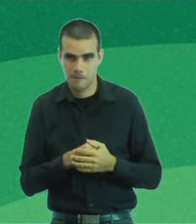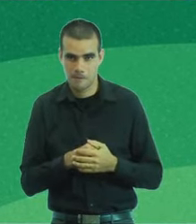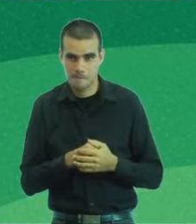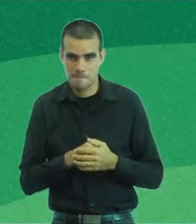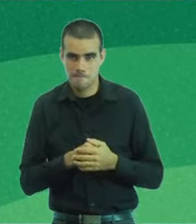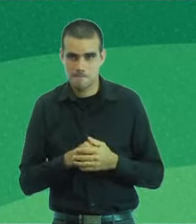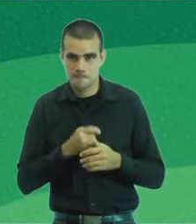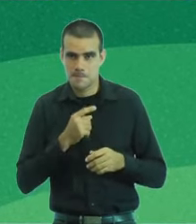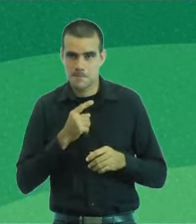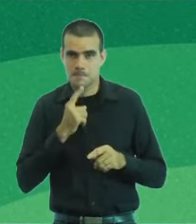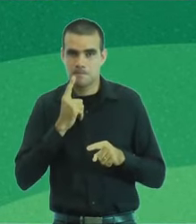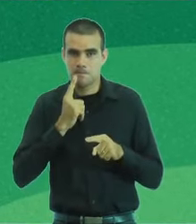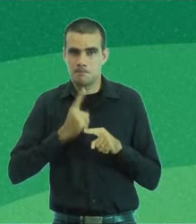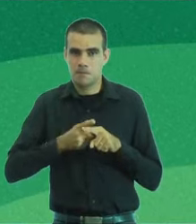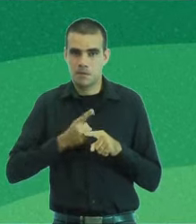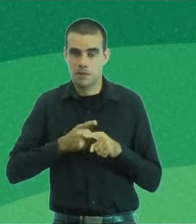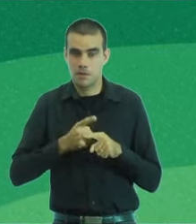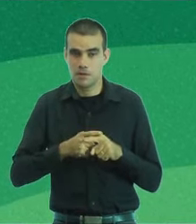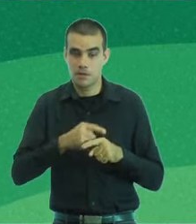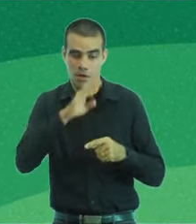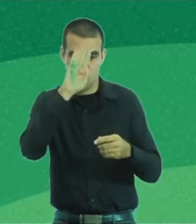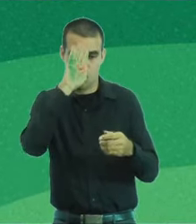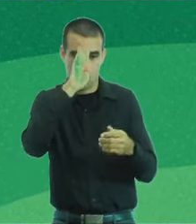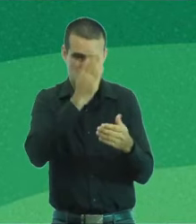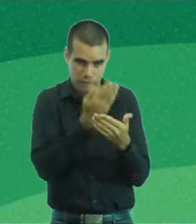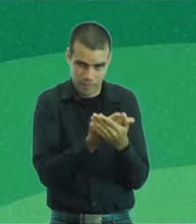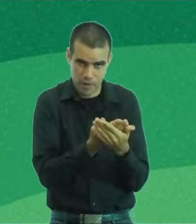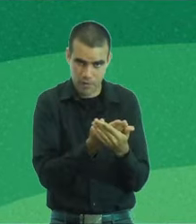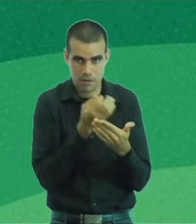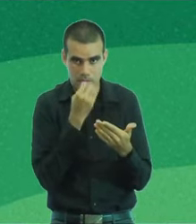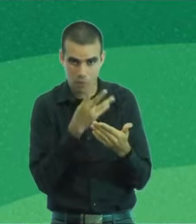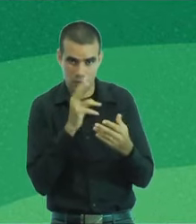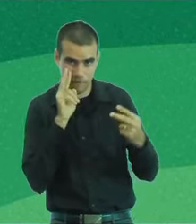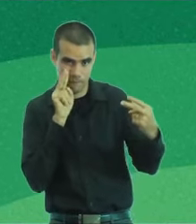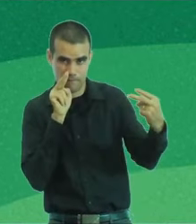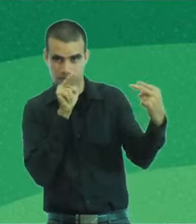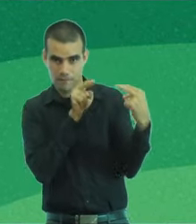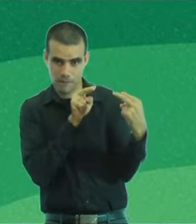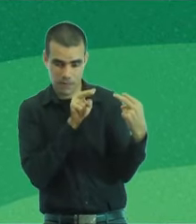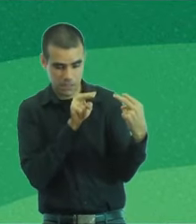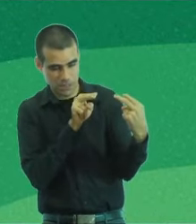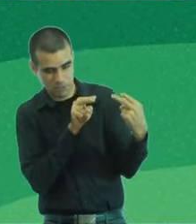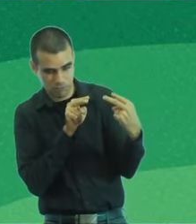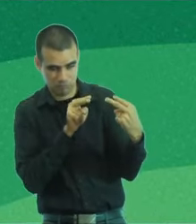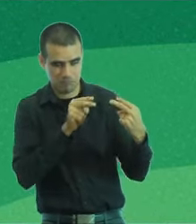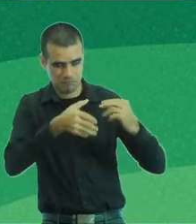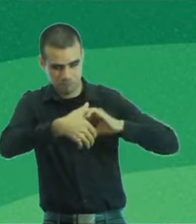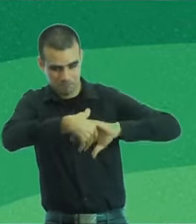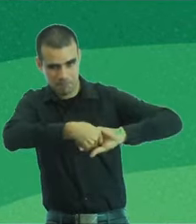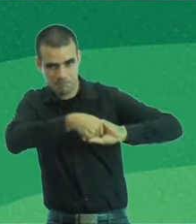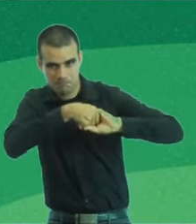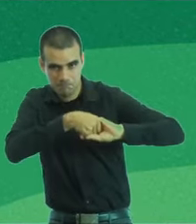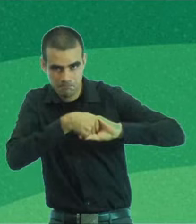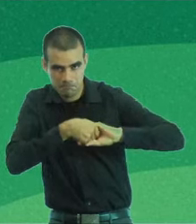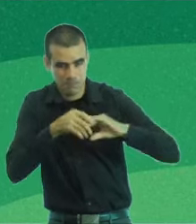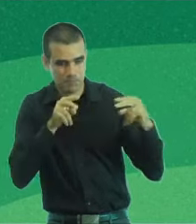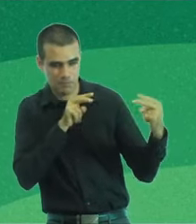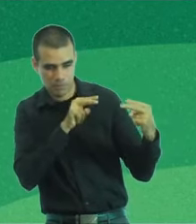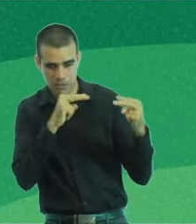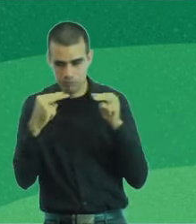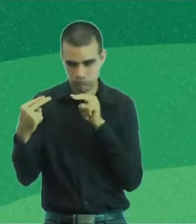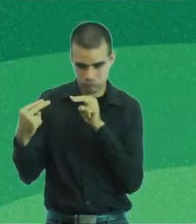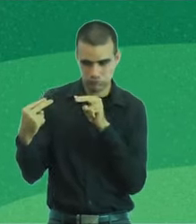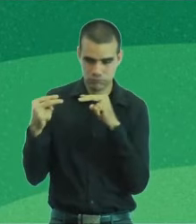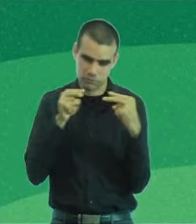porque ao mesmo tempo que a confiança é ótima porque a gente está se olhando e dando as mãos e um confiando que ninguém vai cair